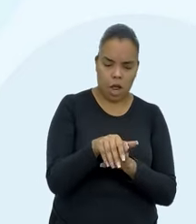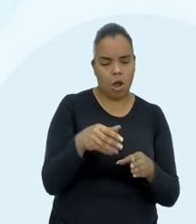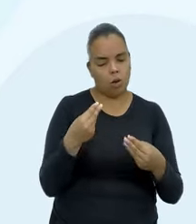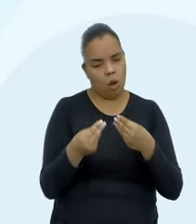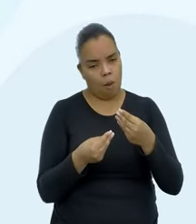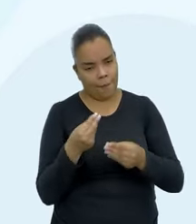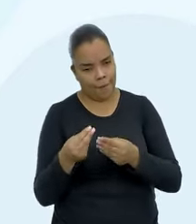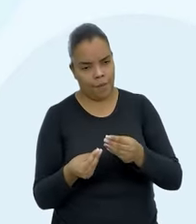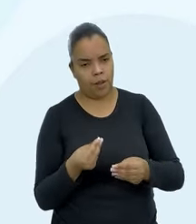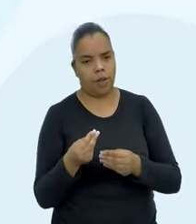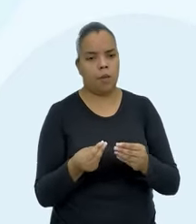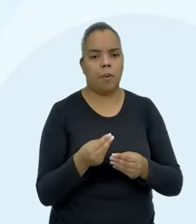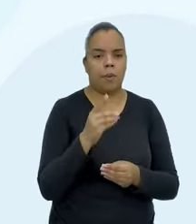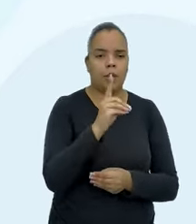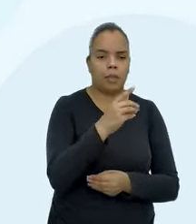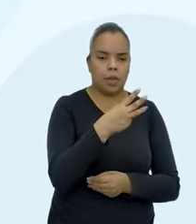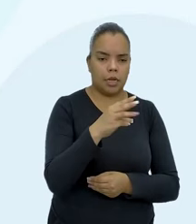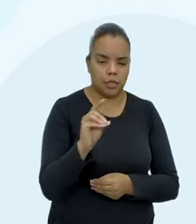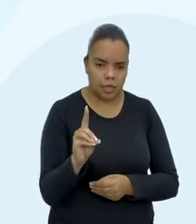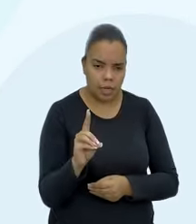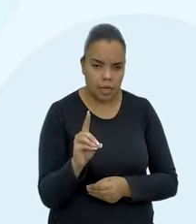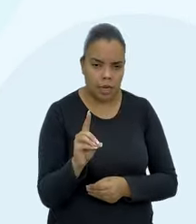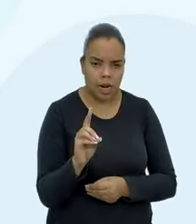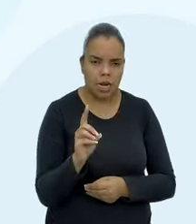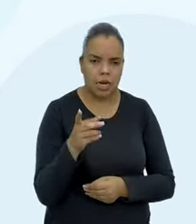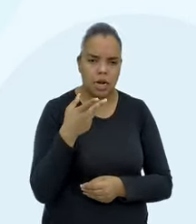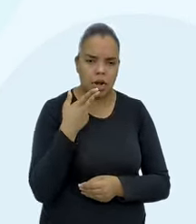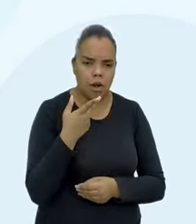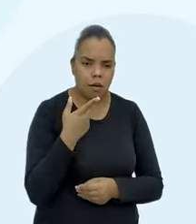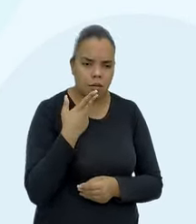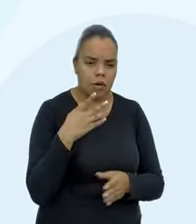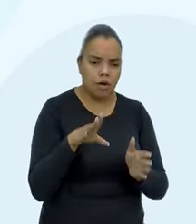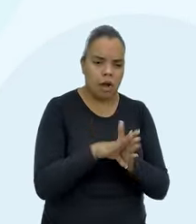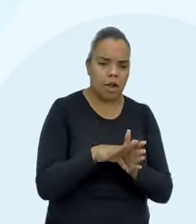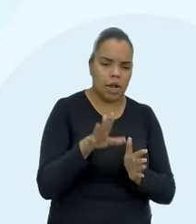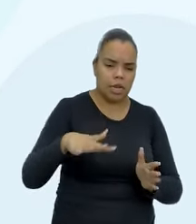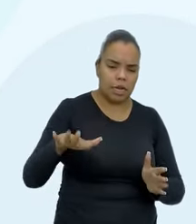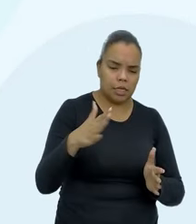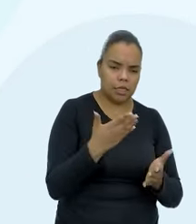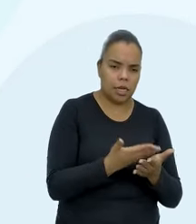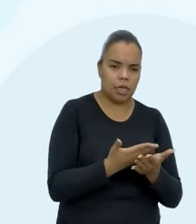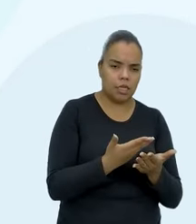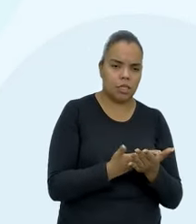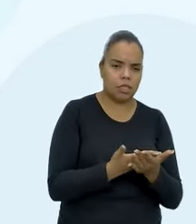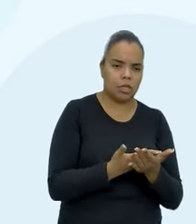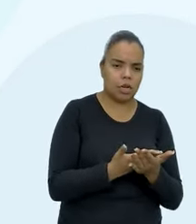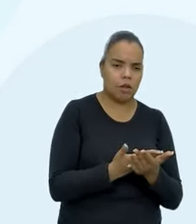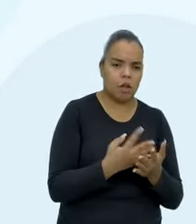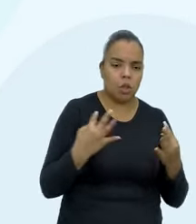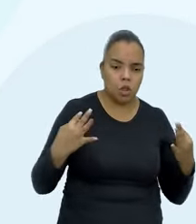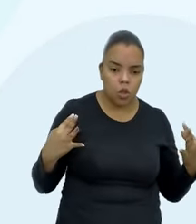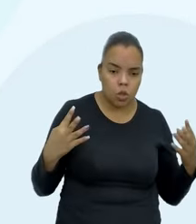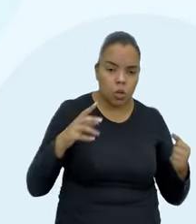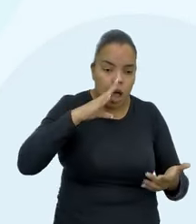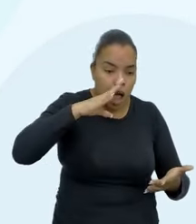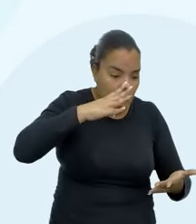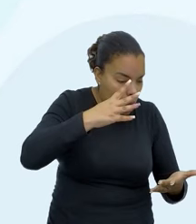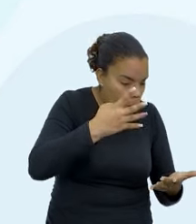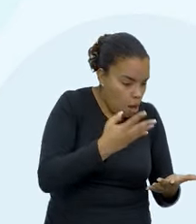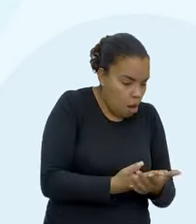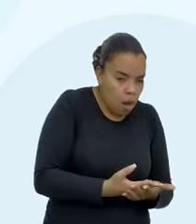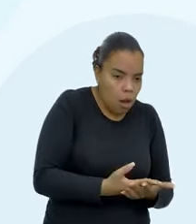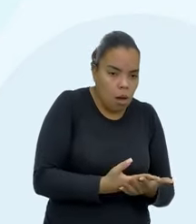funcionava em três dimensões e ao chegar na sala de aula com aquele material todos ficaram surpresos